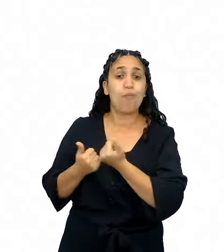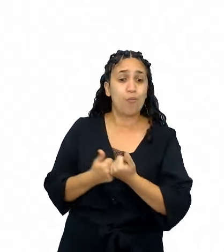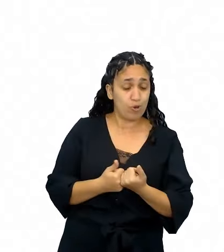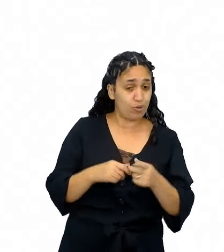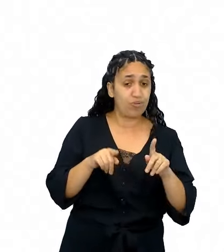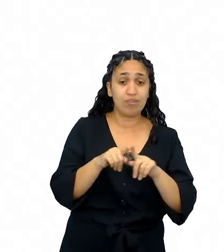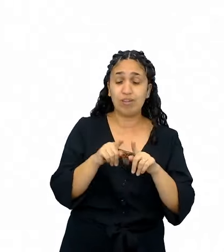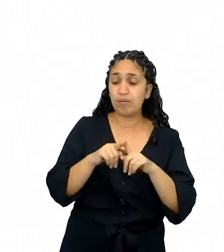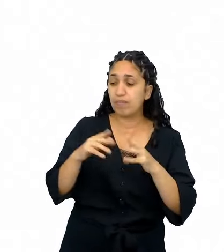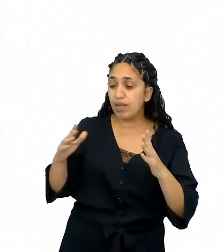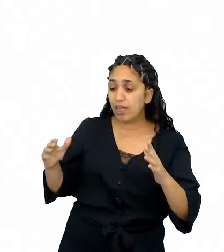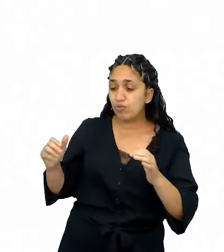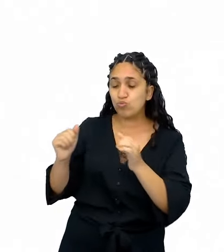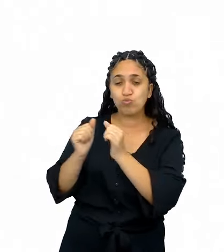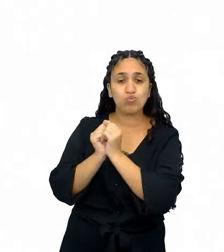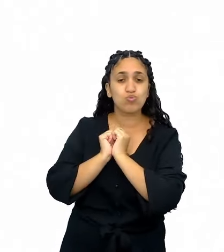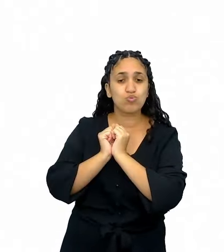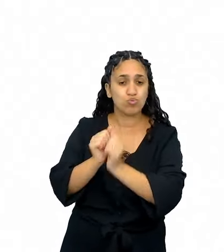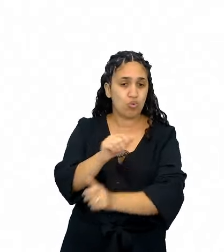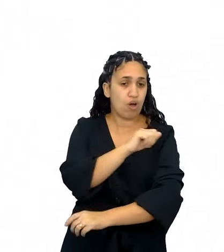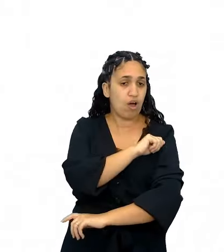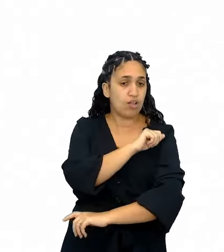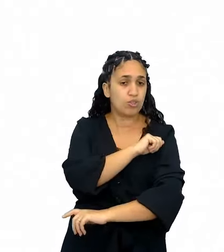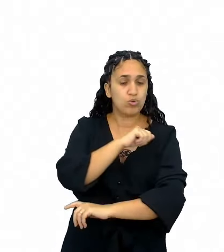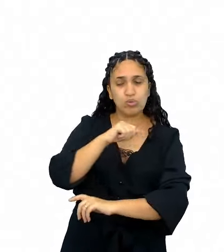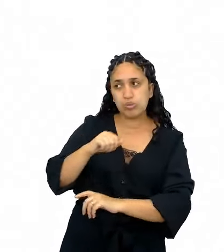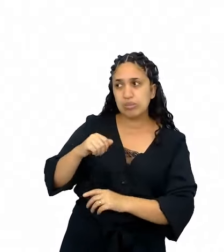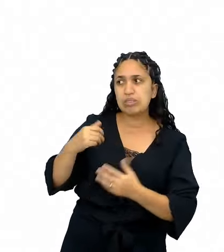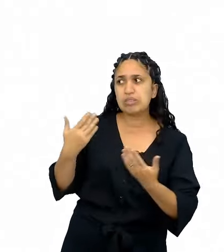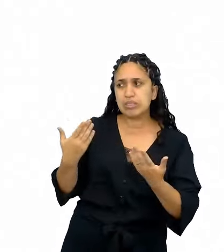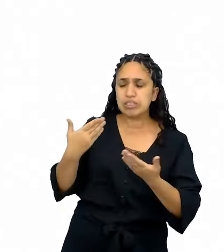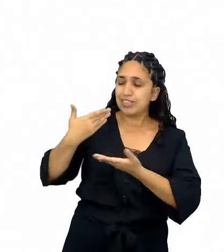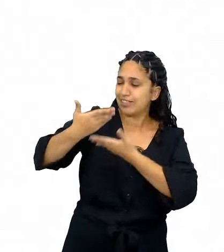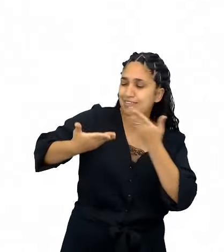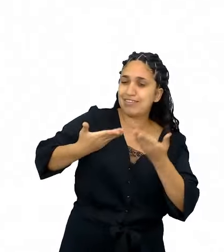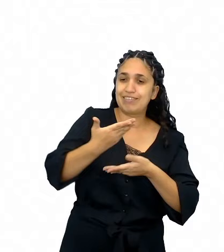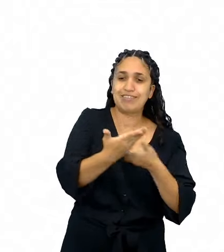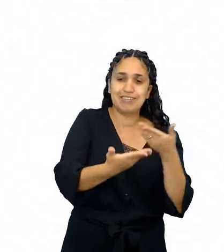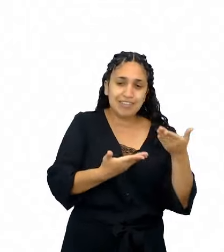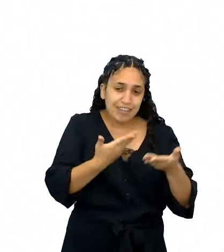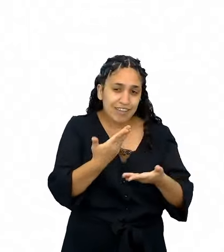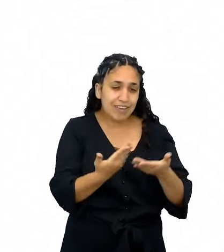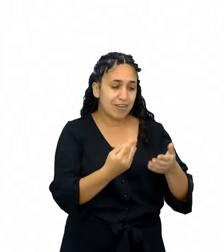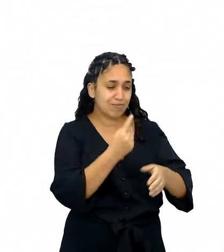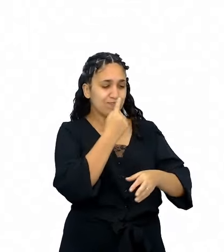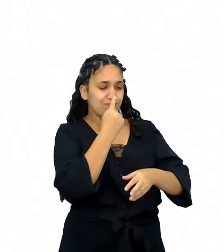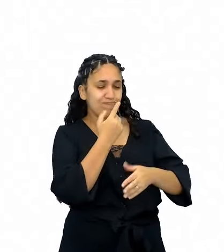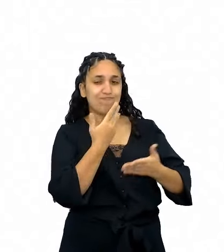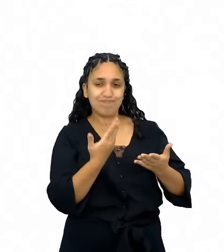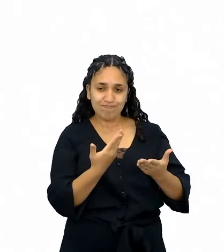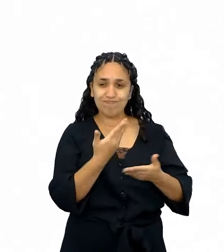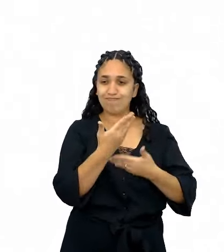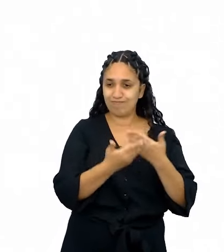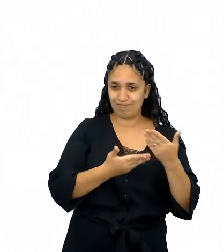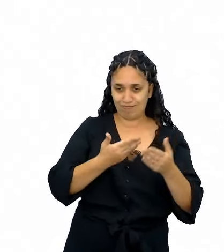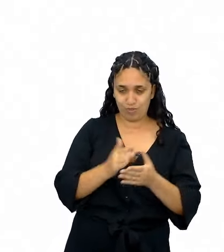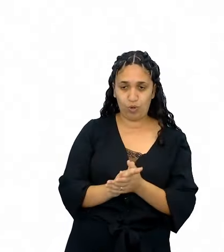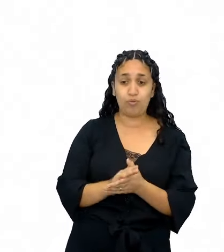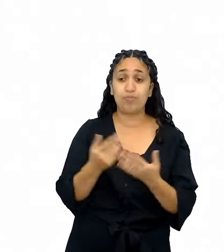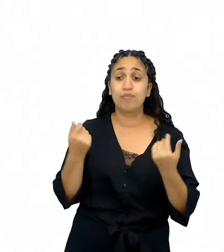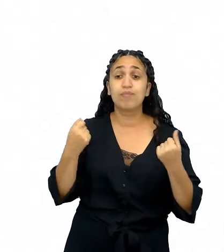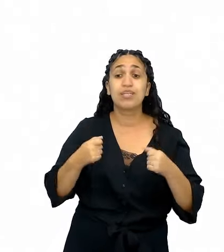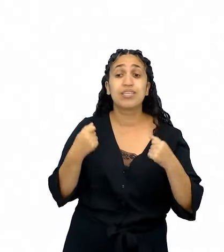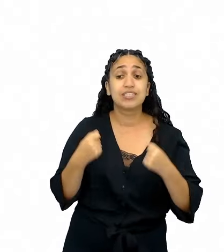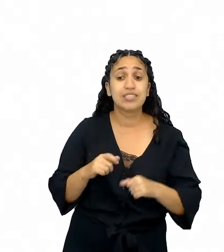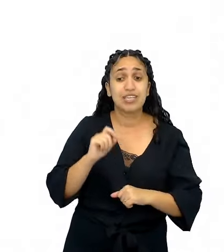afinidades, não é? Nós precisaremos providenciar que os estudantes tenham acesso aos textos que tratam das diretrizes